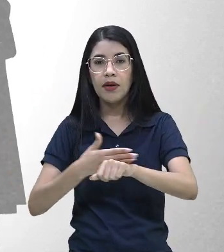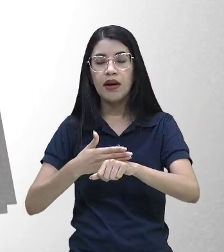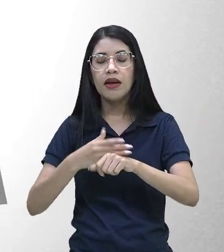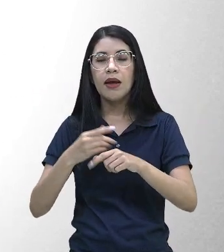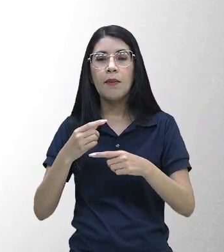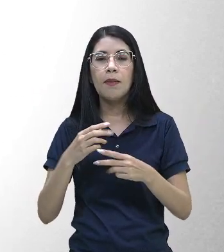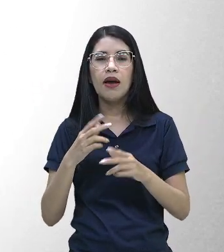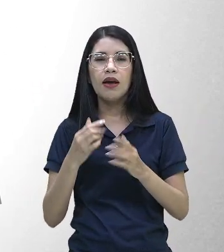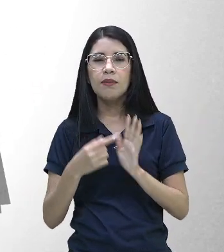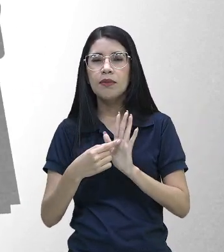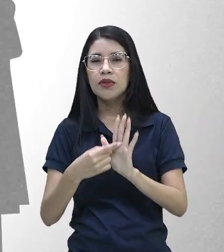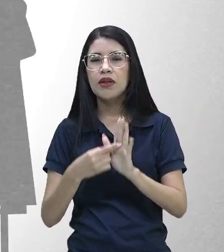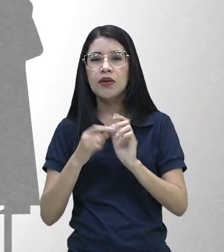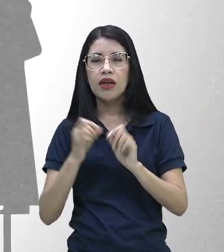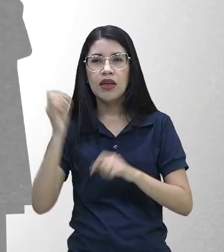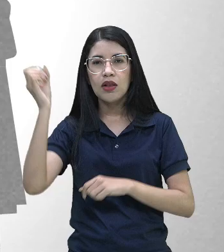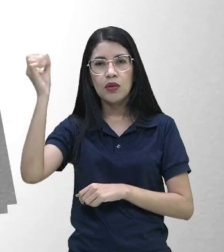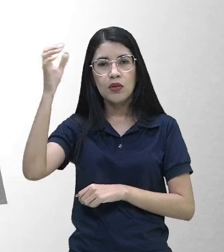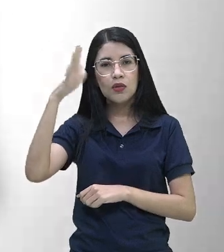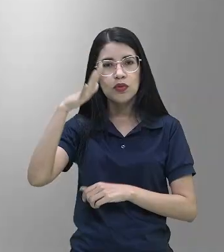deixasse transparecer a luz.